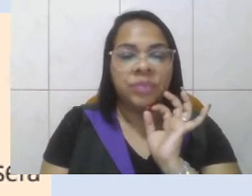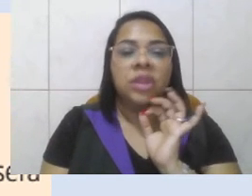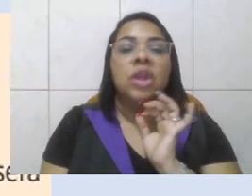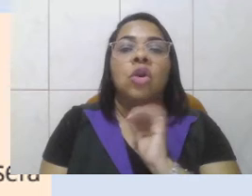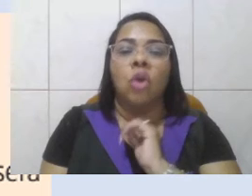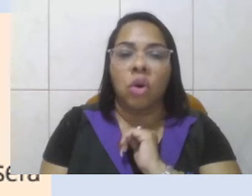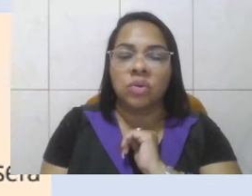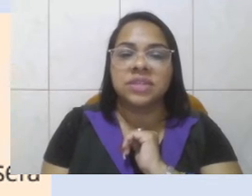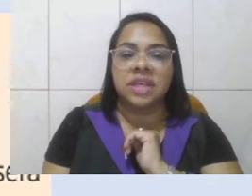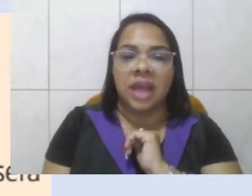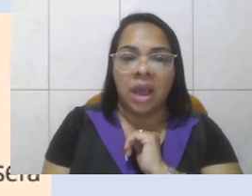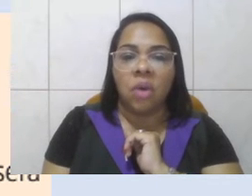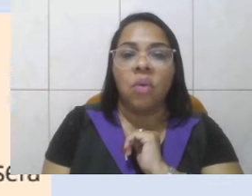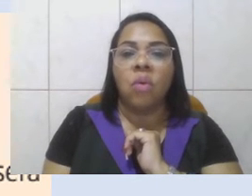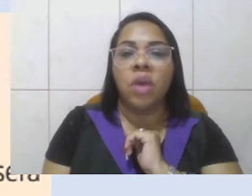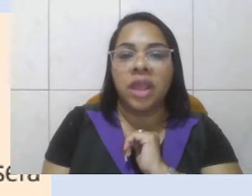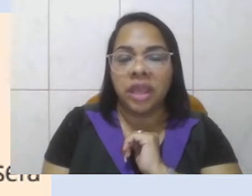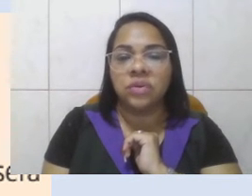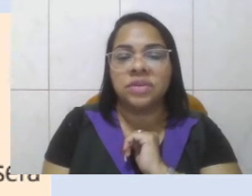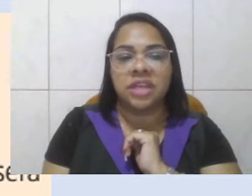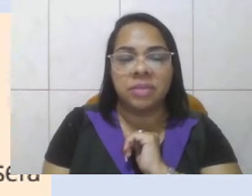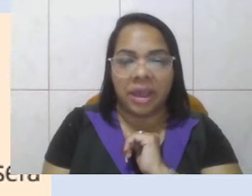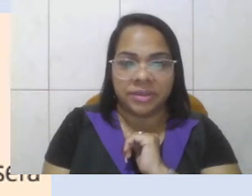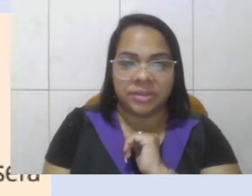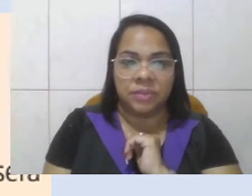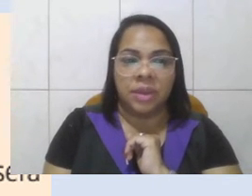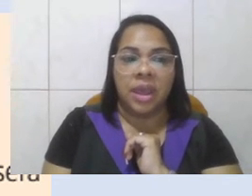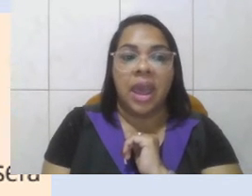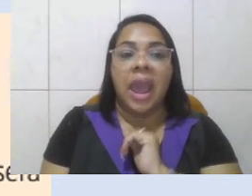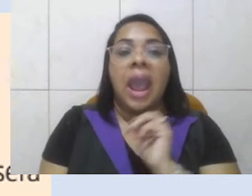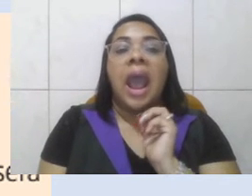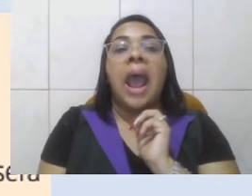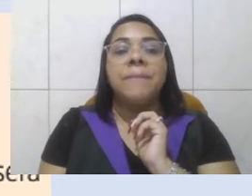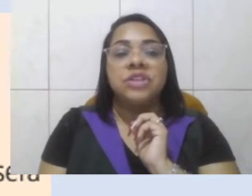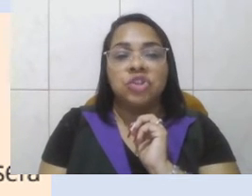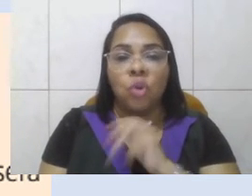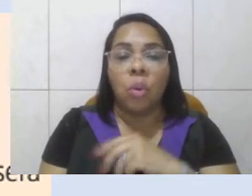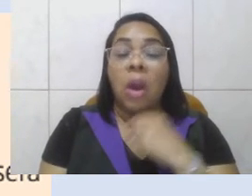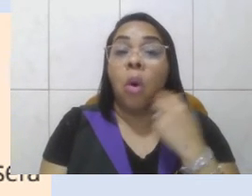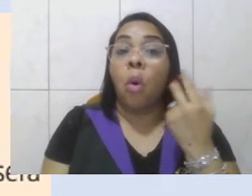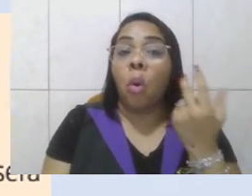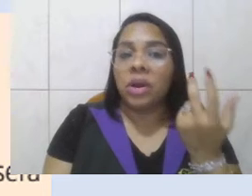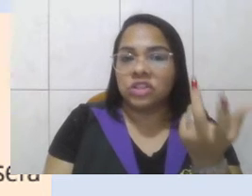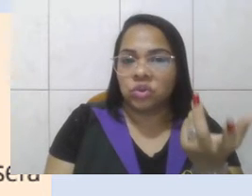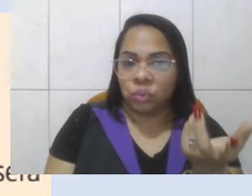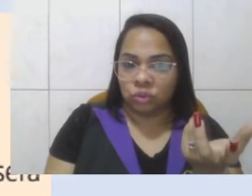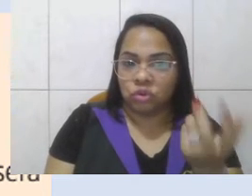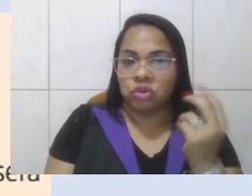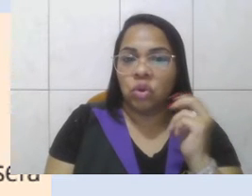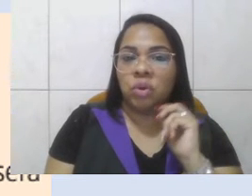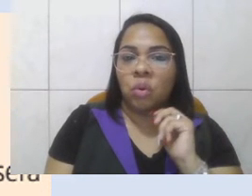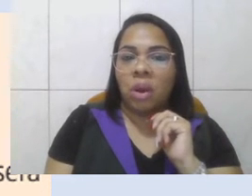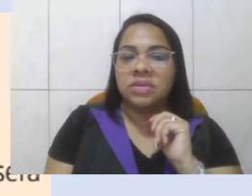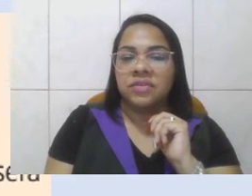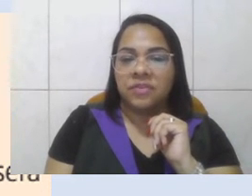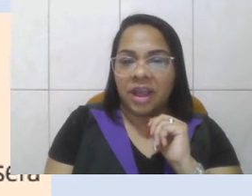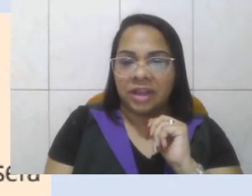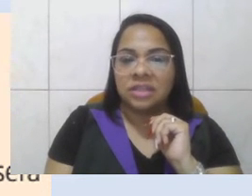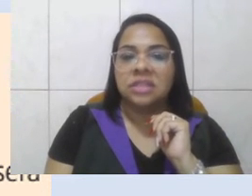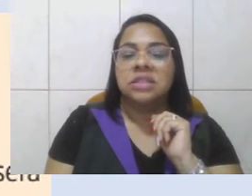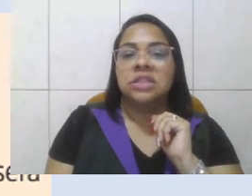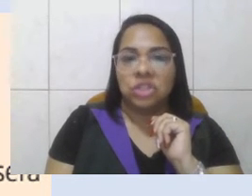tá? Logo será o rei dos animais. A pessoa ou assunto sobre o qual